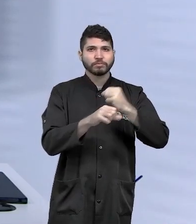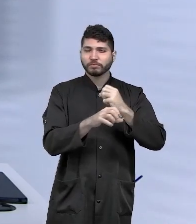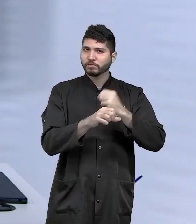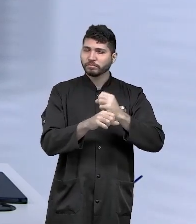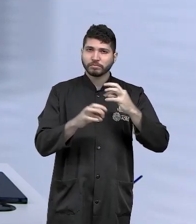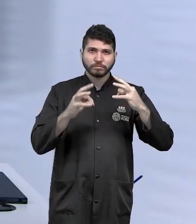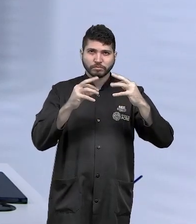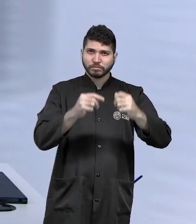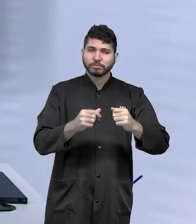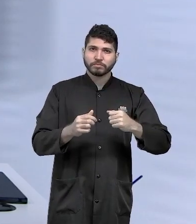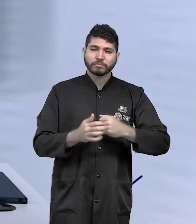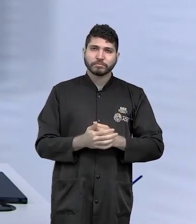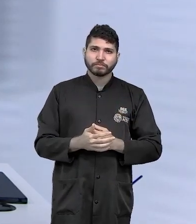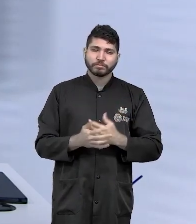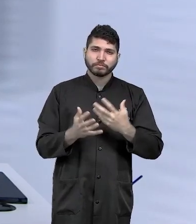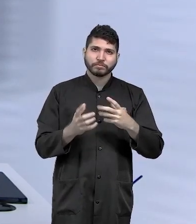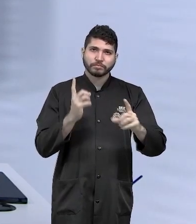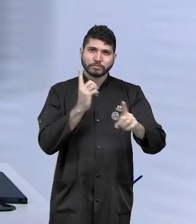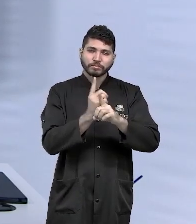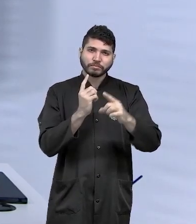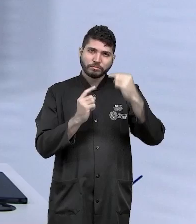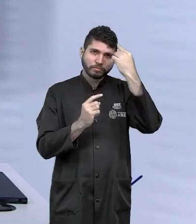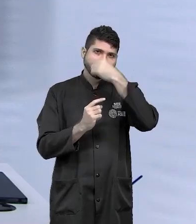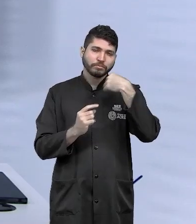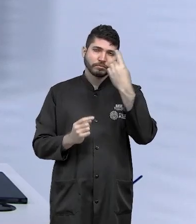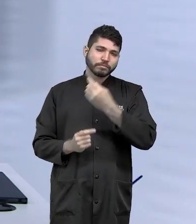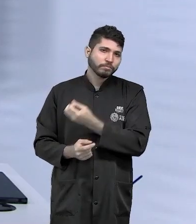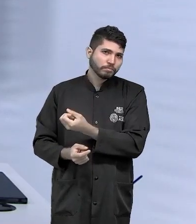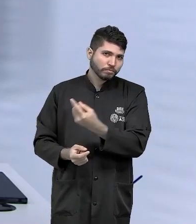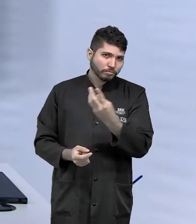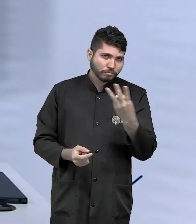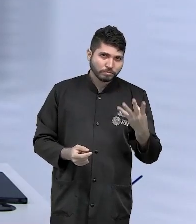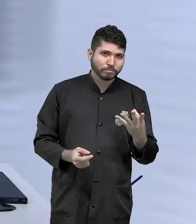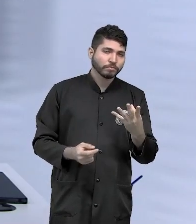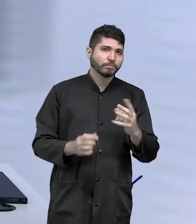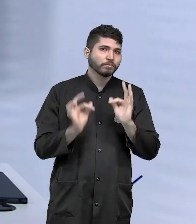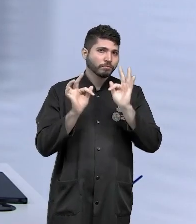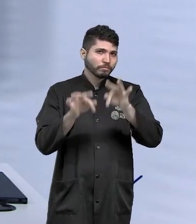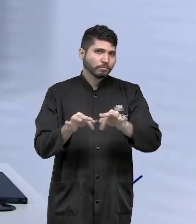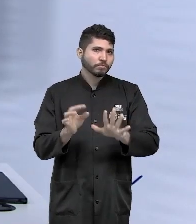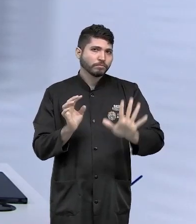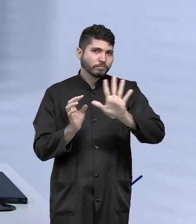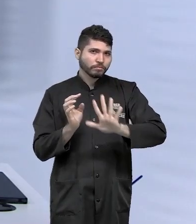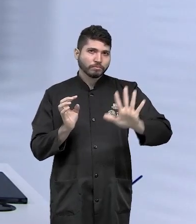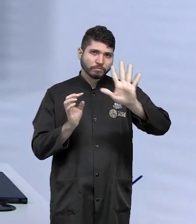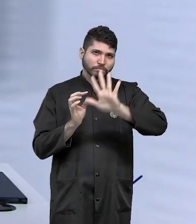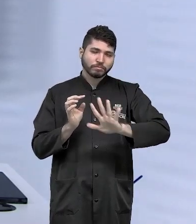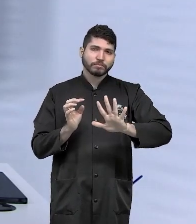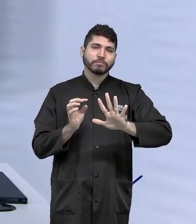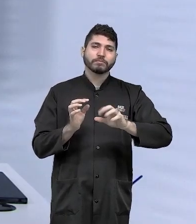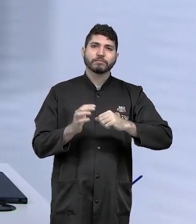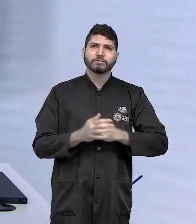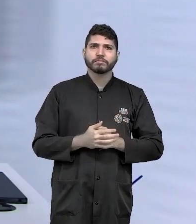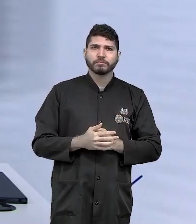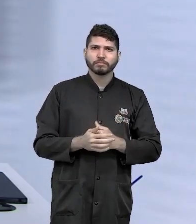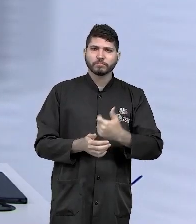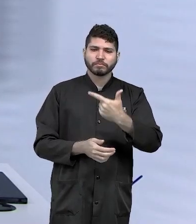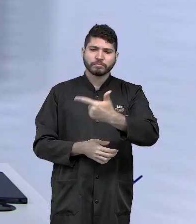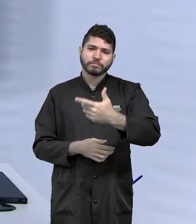ele quer saber quantos emojis ele vai precisar inserir ali, ó, vai precisar ter, né, no final, no geral, na